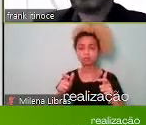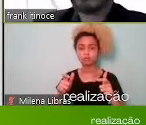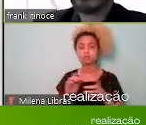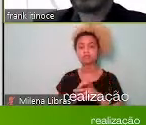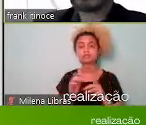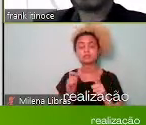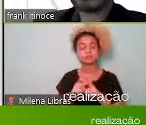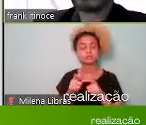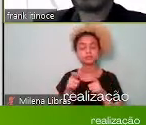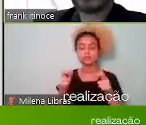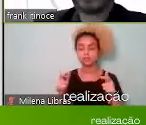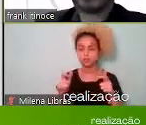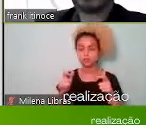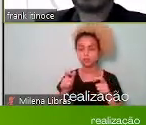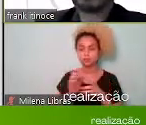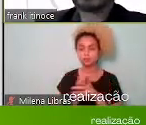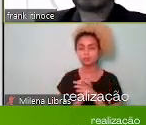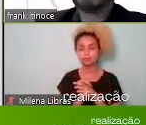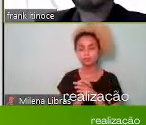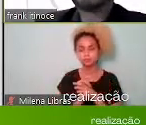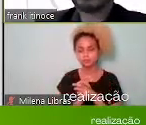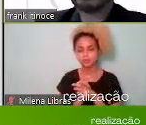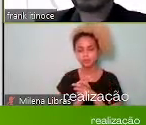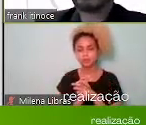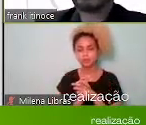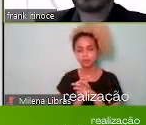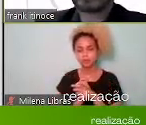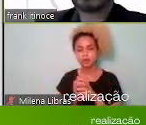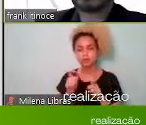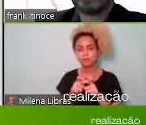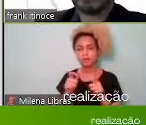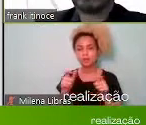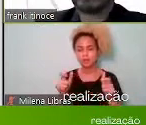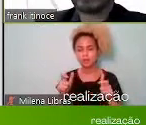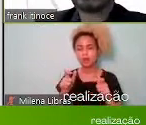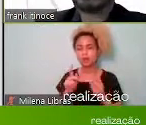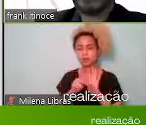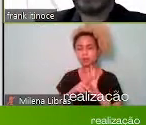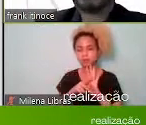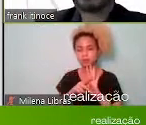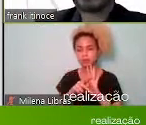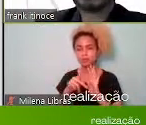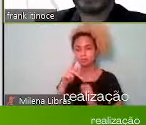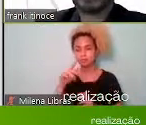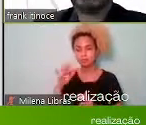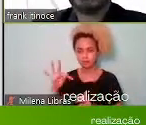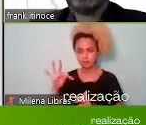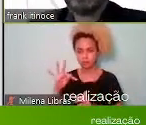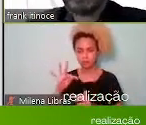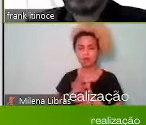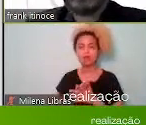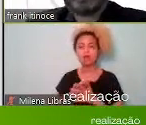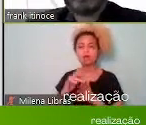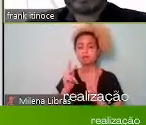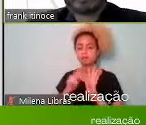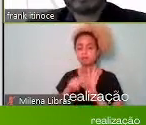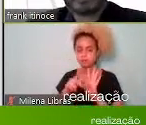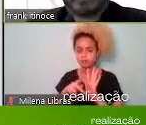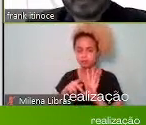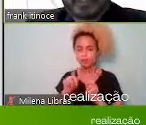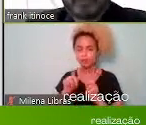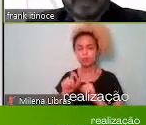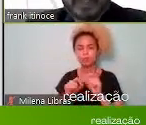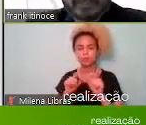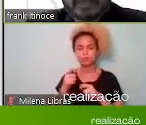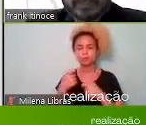grande maioria das edificações vai cair aqui, tá, pessoal? Vai cair num projeto técnico mesmo. O projeto técnico. Então, o que vocês vão